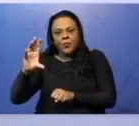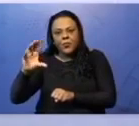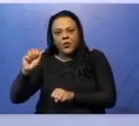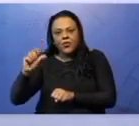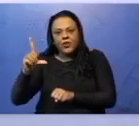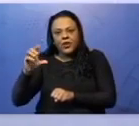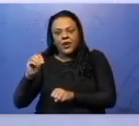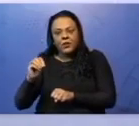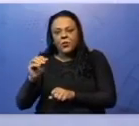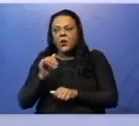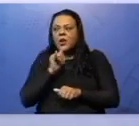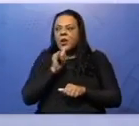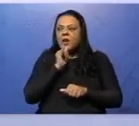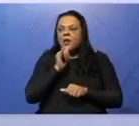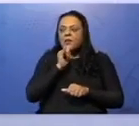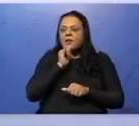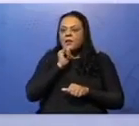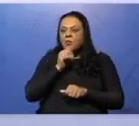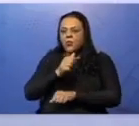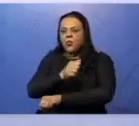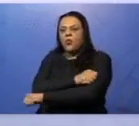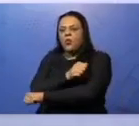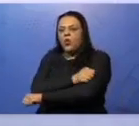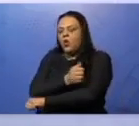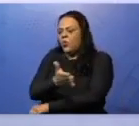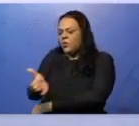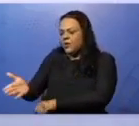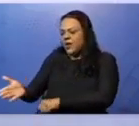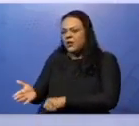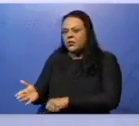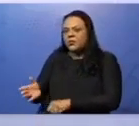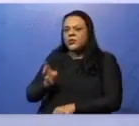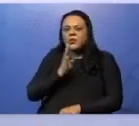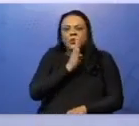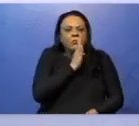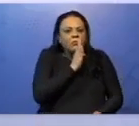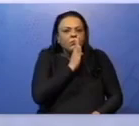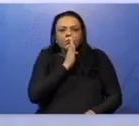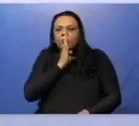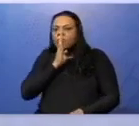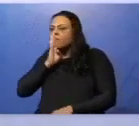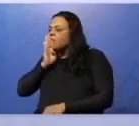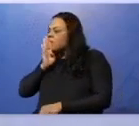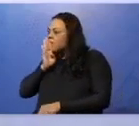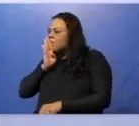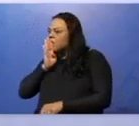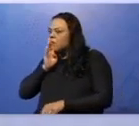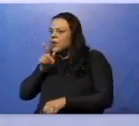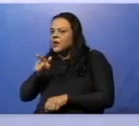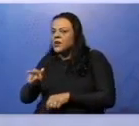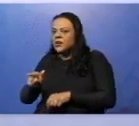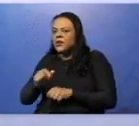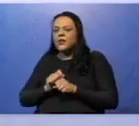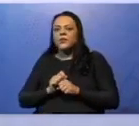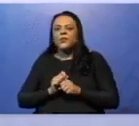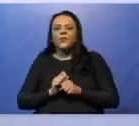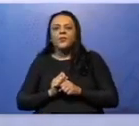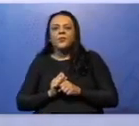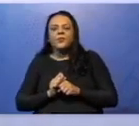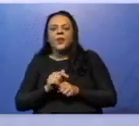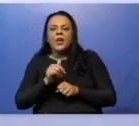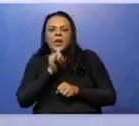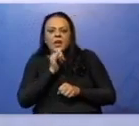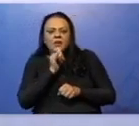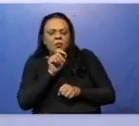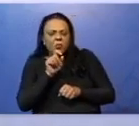analisar, sempre eu começo pelo verbo. Permaneceram. Eu vou falar, olha, os alunos, né?